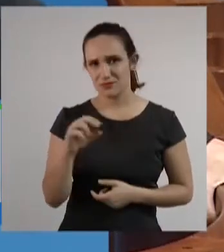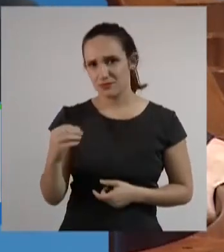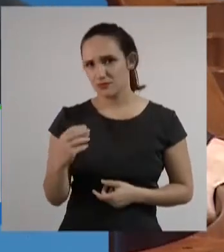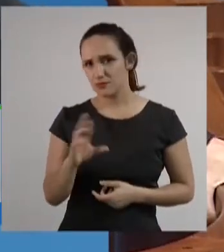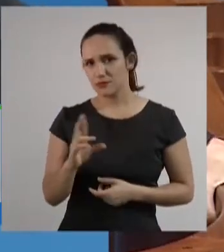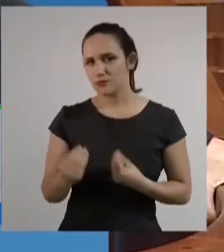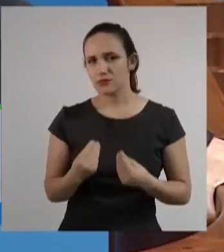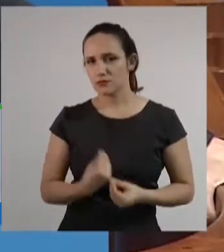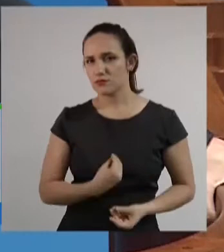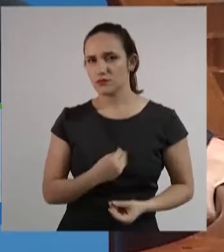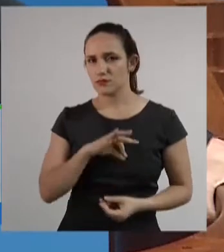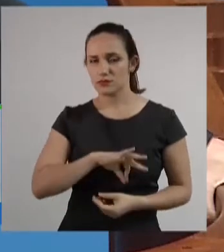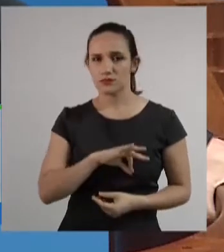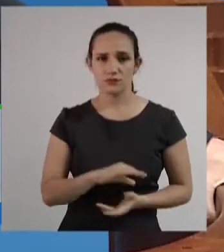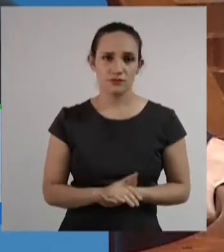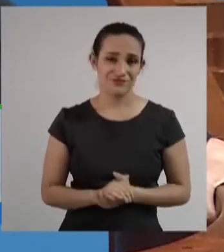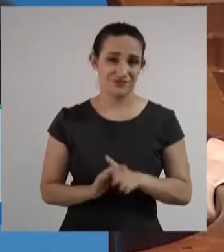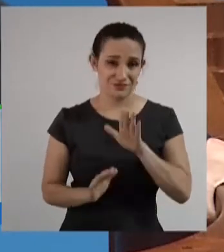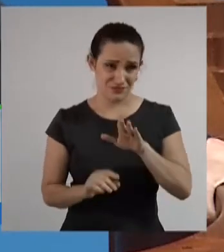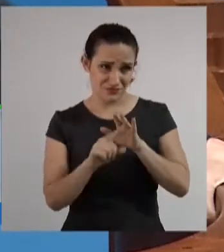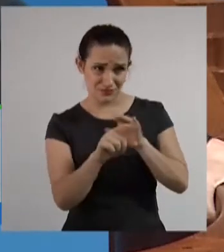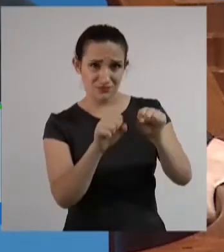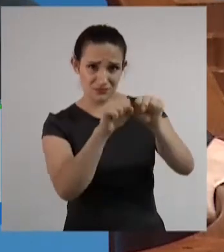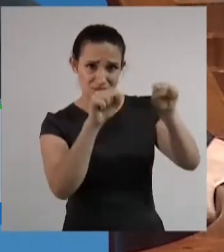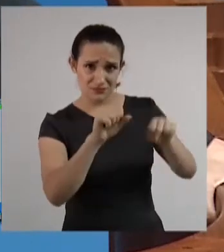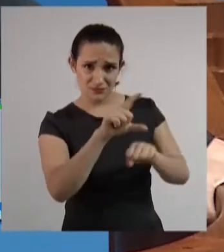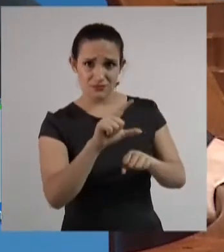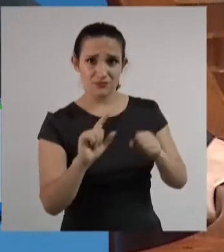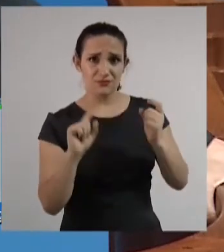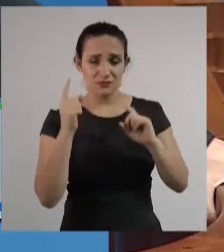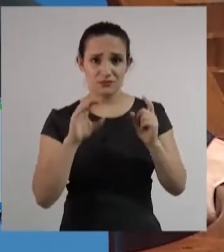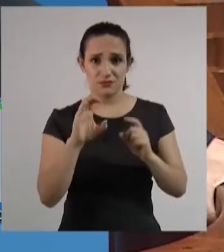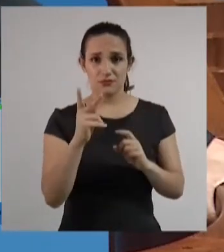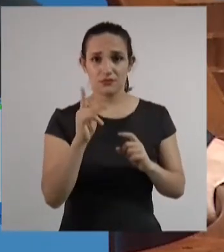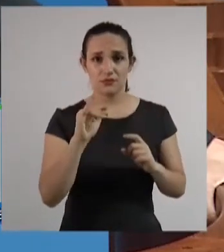Então, esse sistema no Chile deu errado.